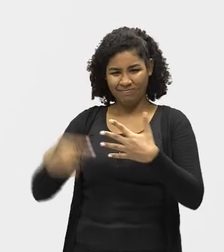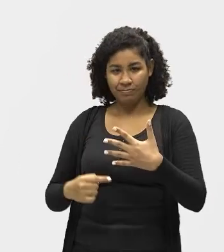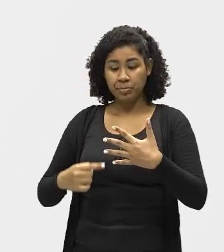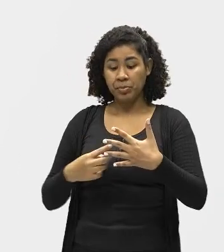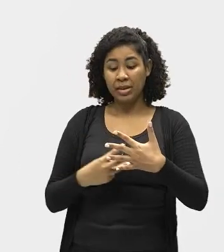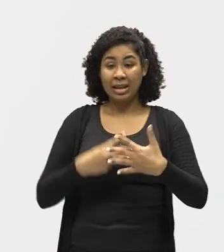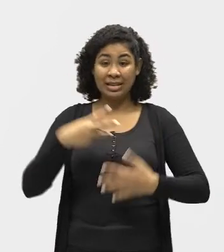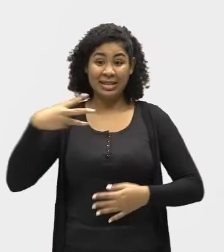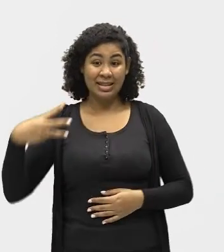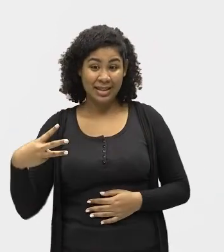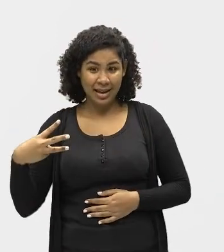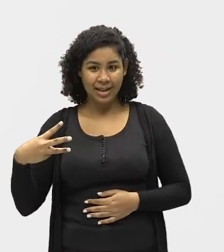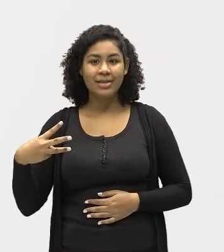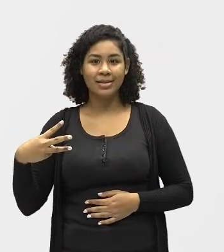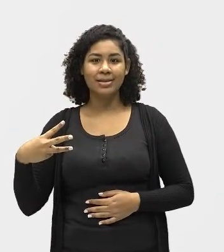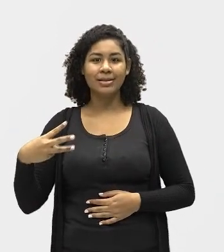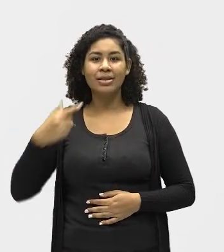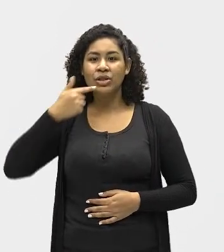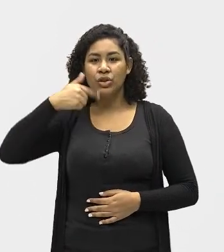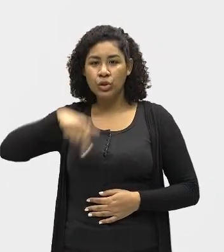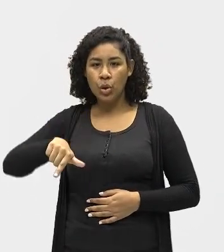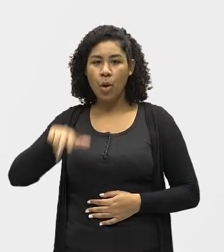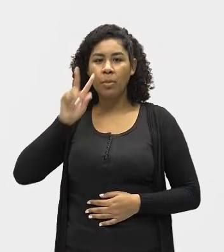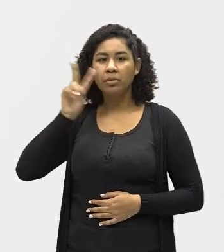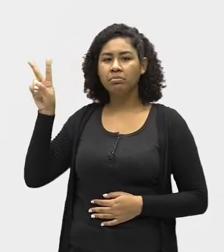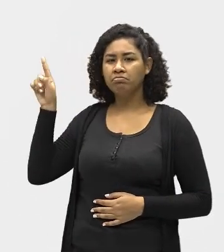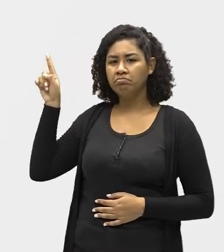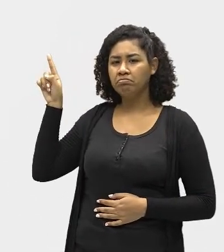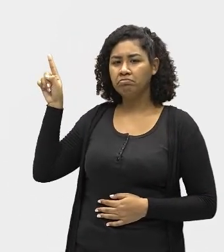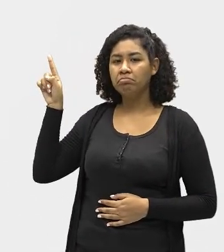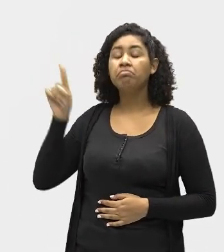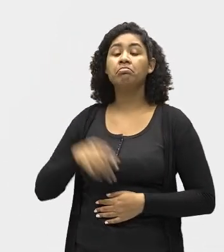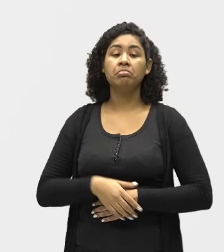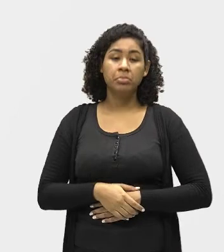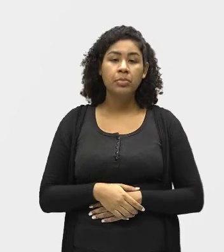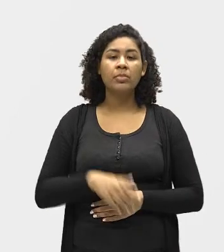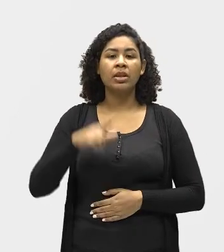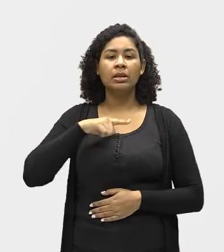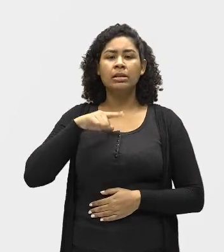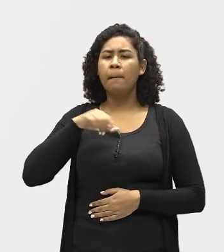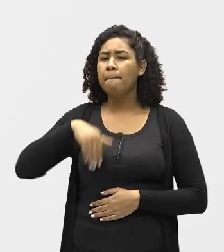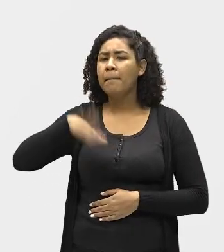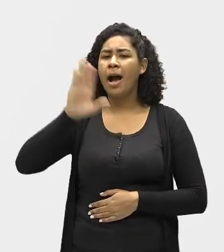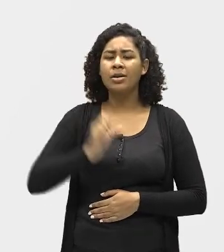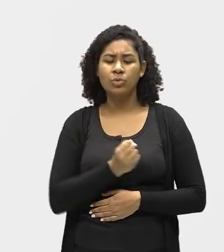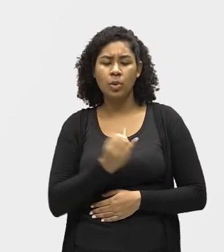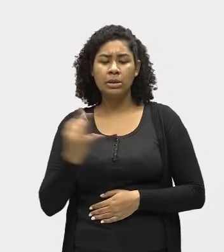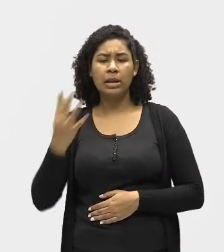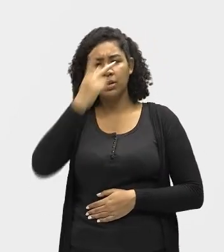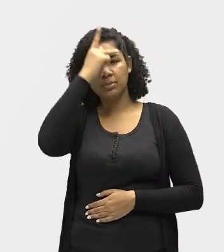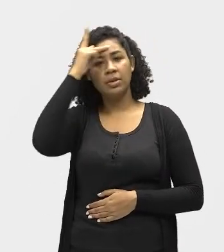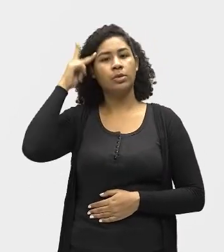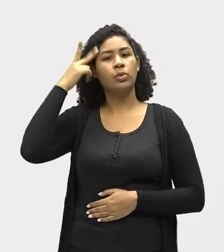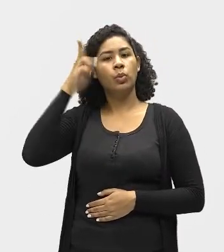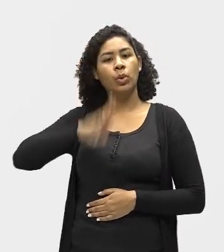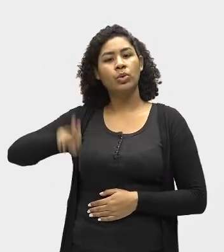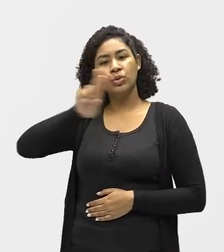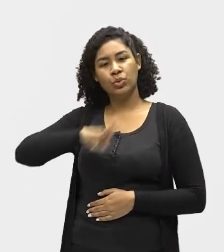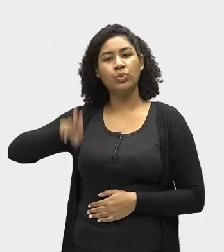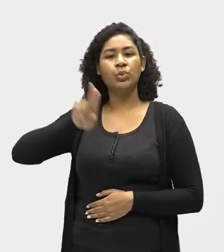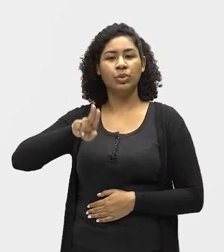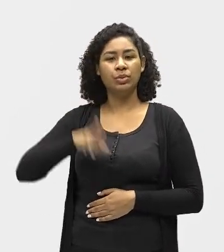Ticuna, Guarani Kaiowá e Yanomami, tem mais falantes do que o divulgado pelo censo do